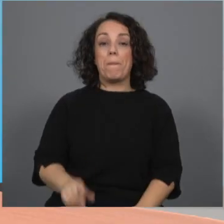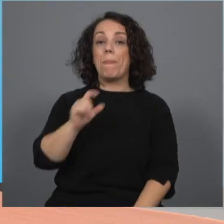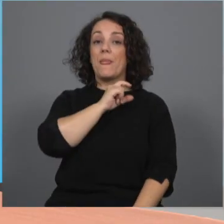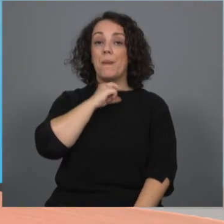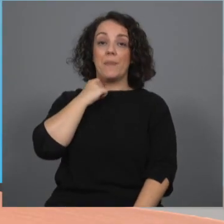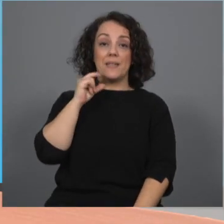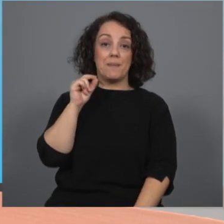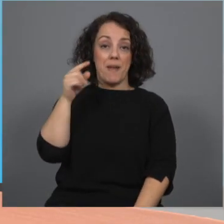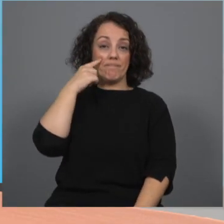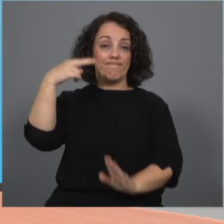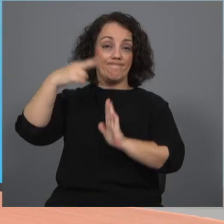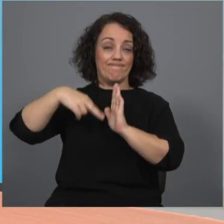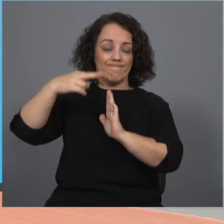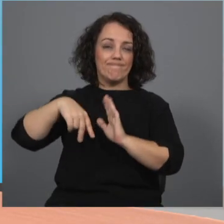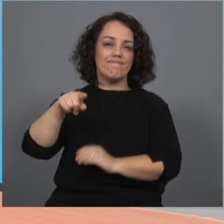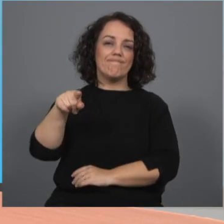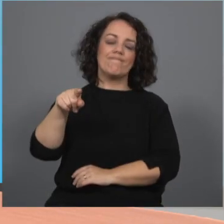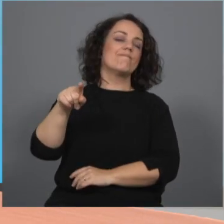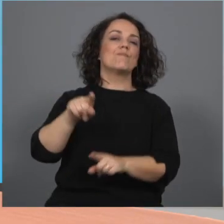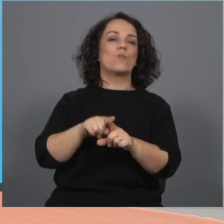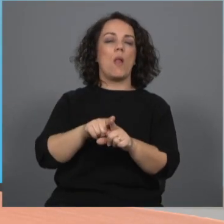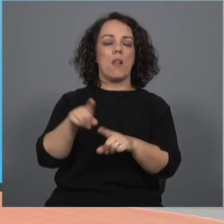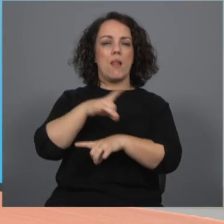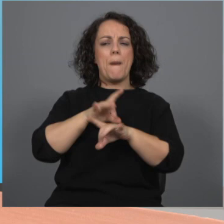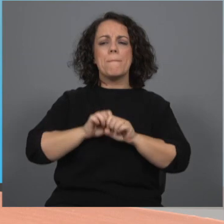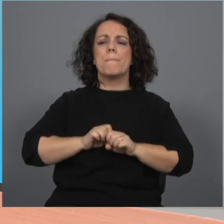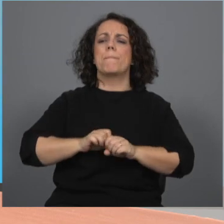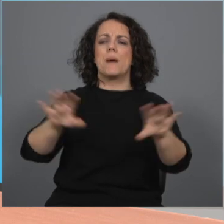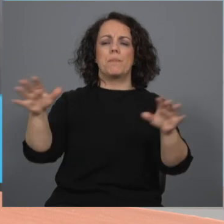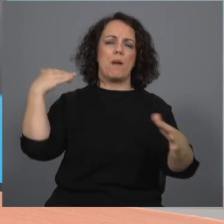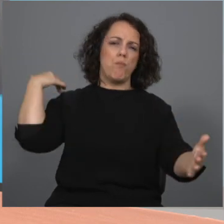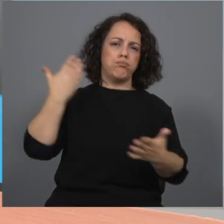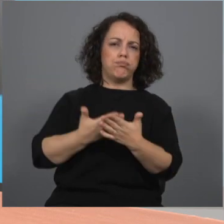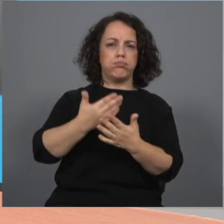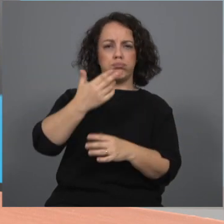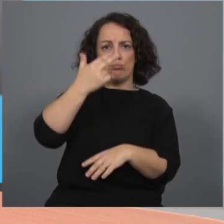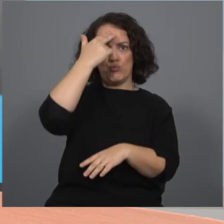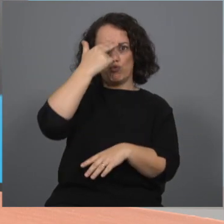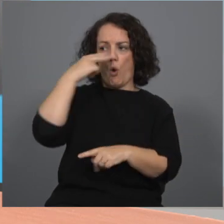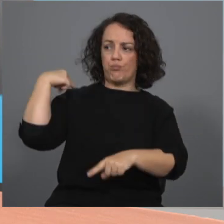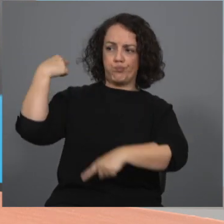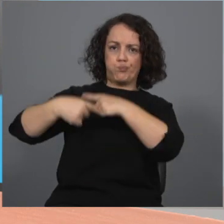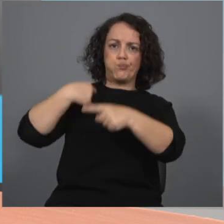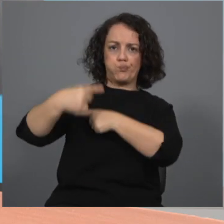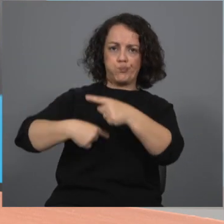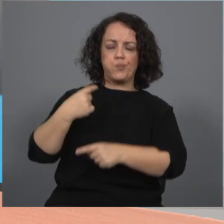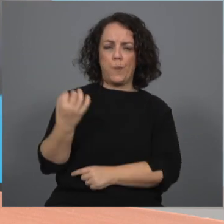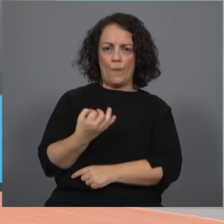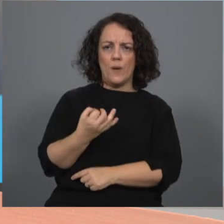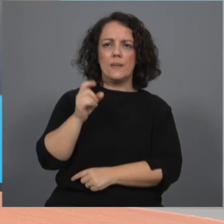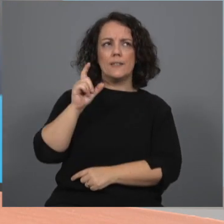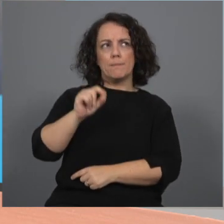olhando aí de facto desde a presença de pandemias na história, e convém também olharmos